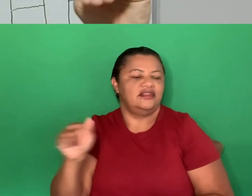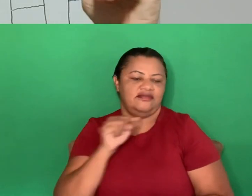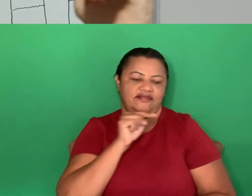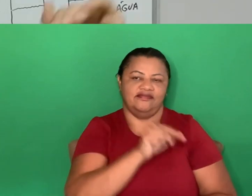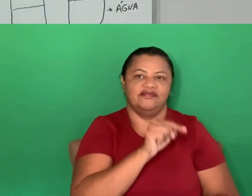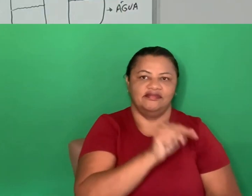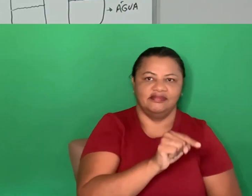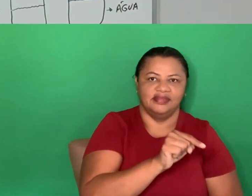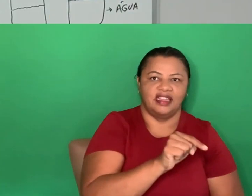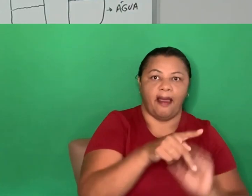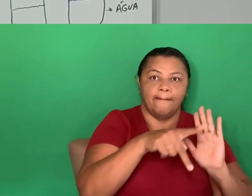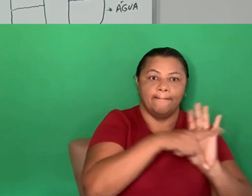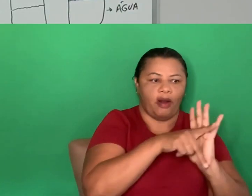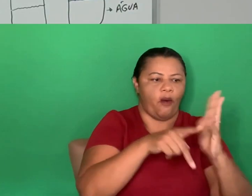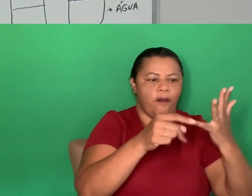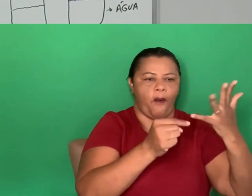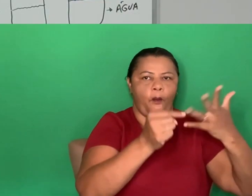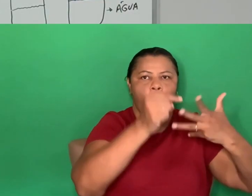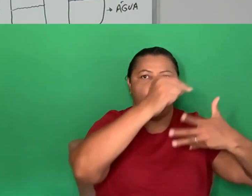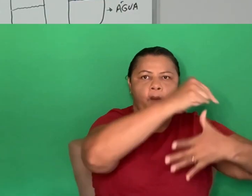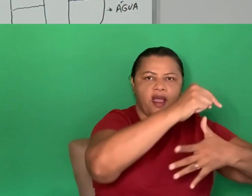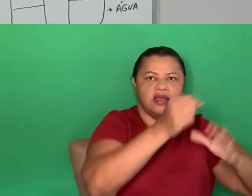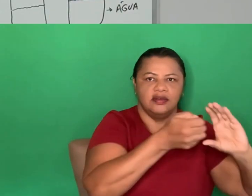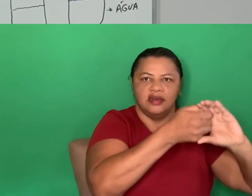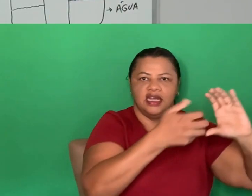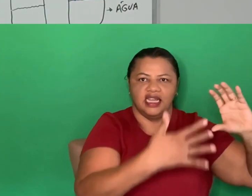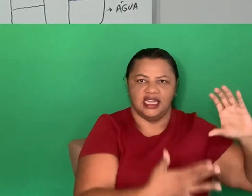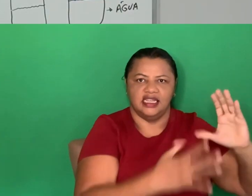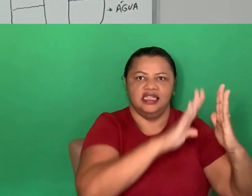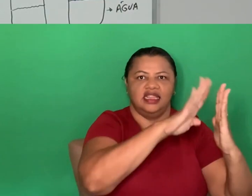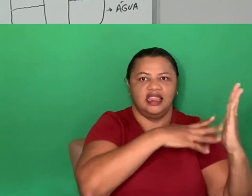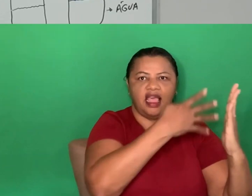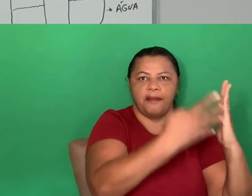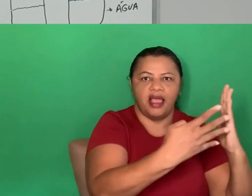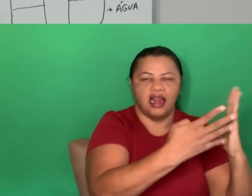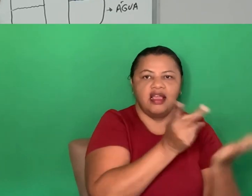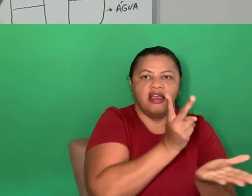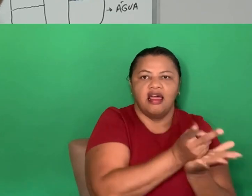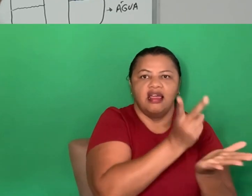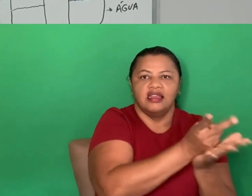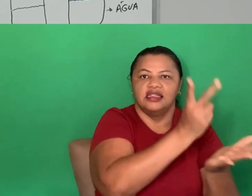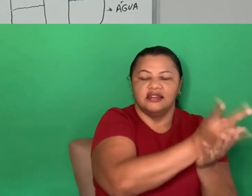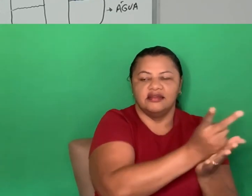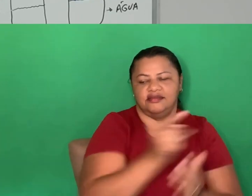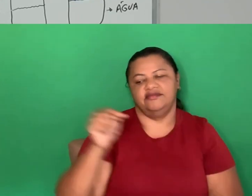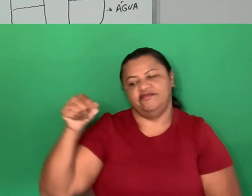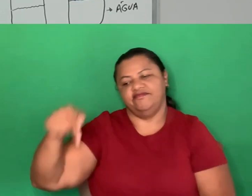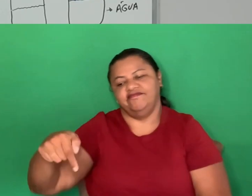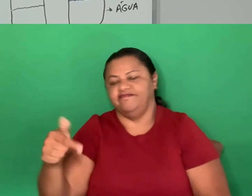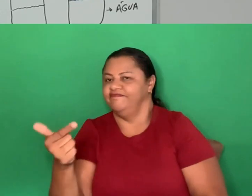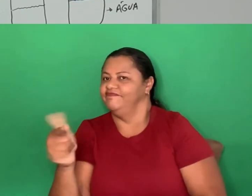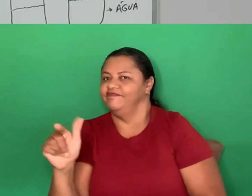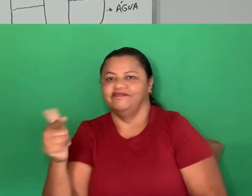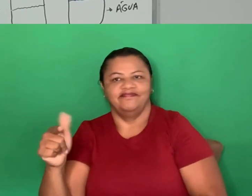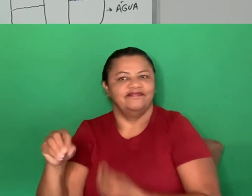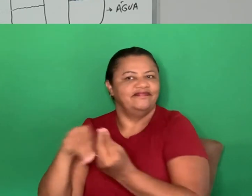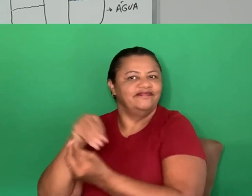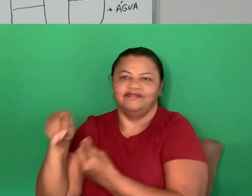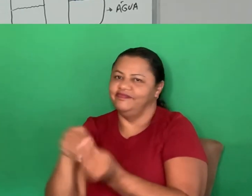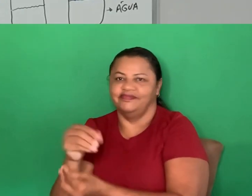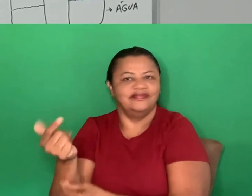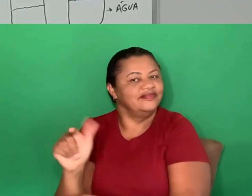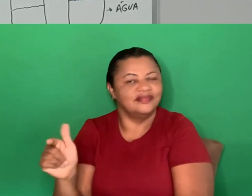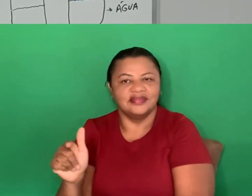durante a ebulição essa temperatura vai subindo. Tá? Então aí estão as diferenças, né, básicas entre